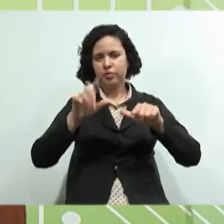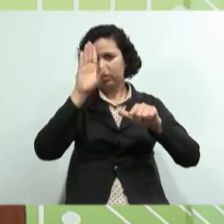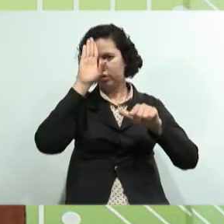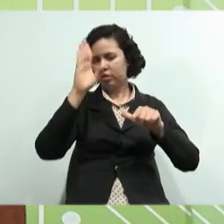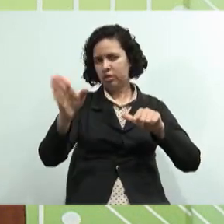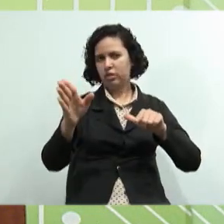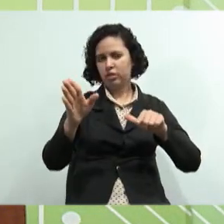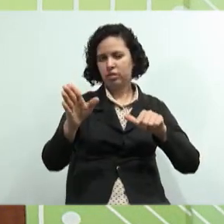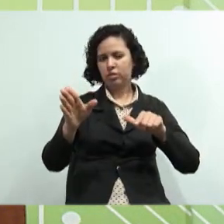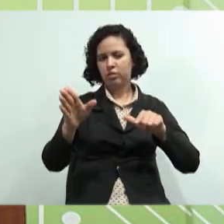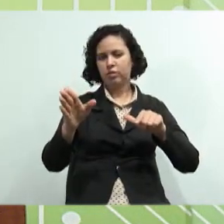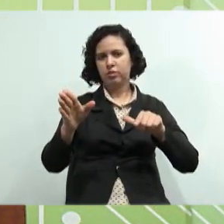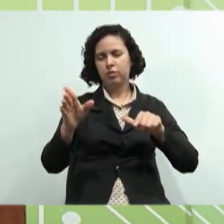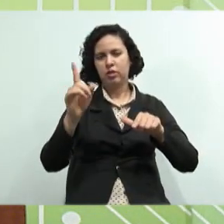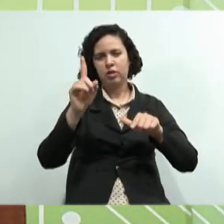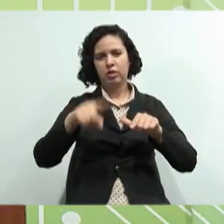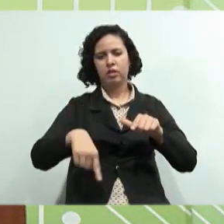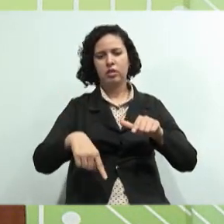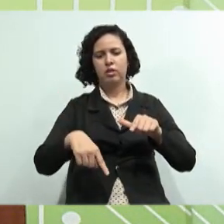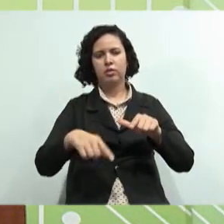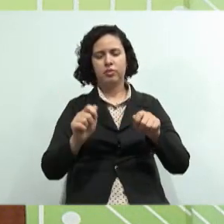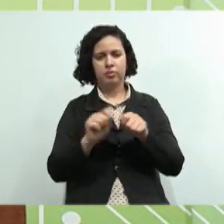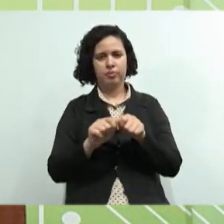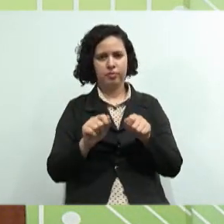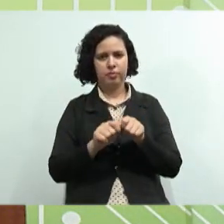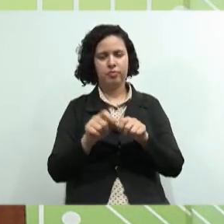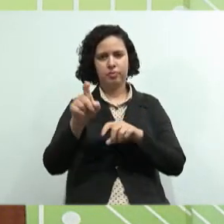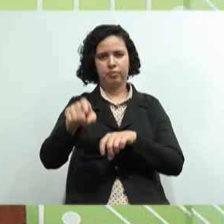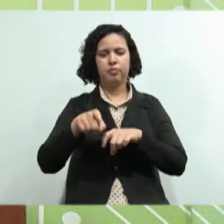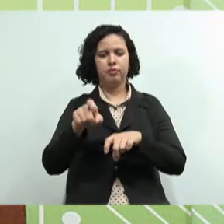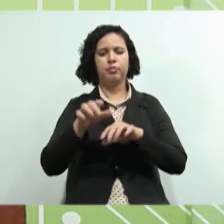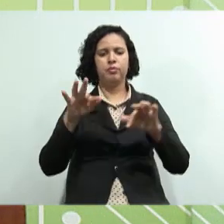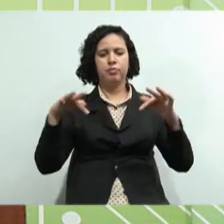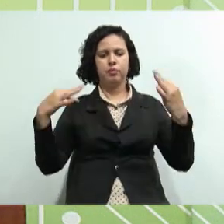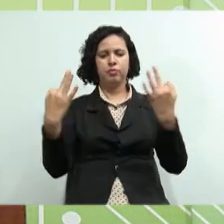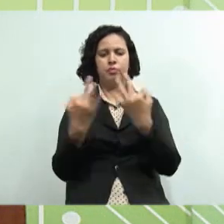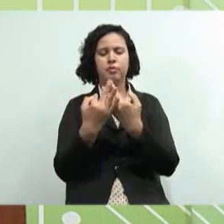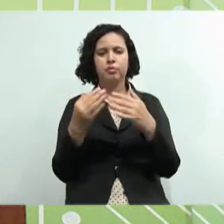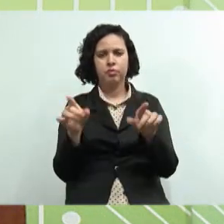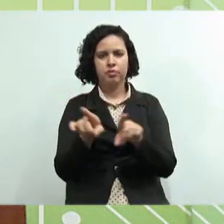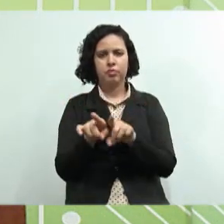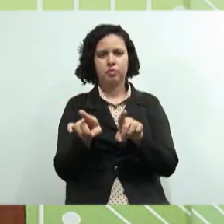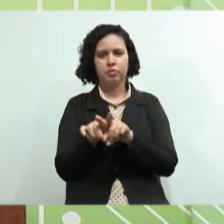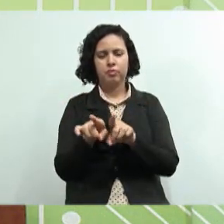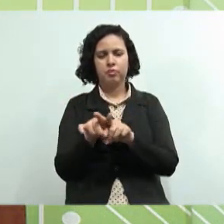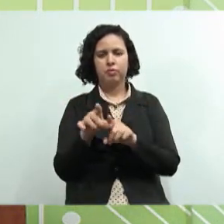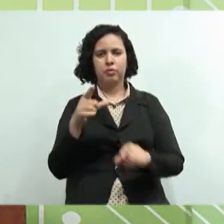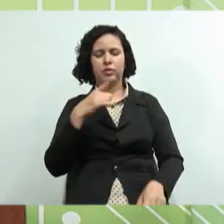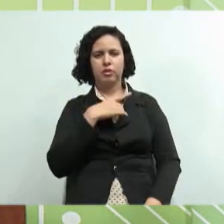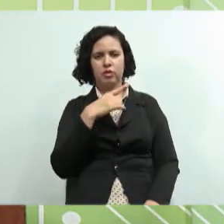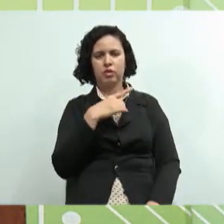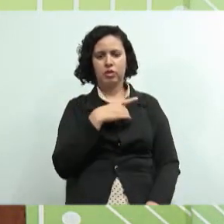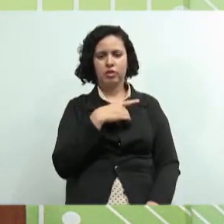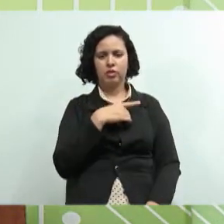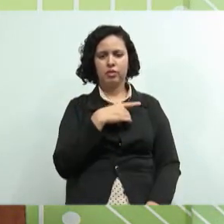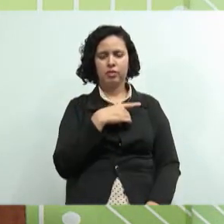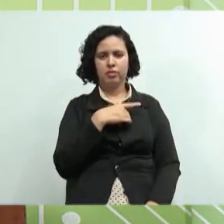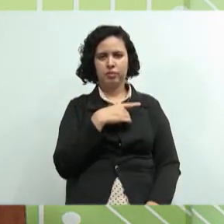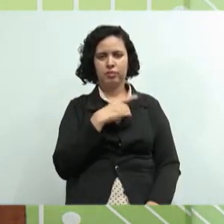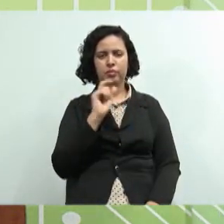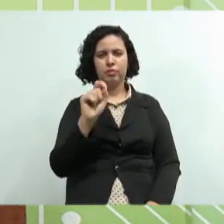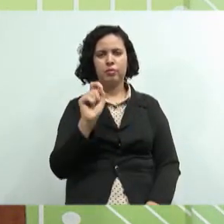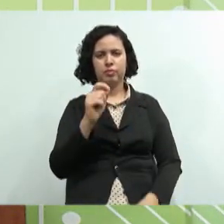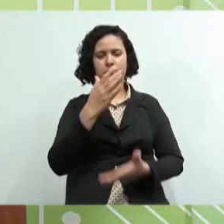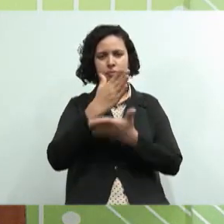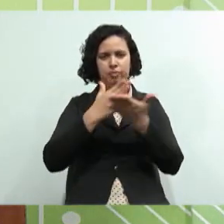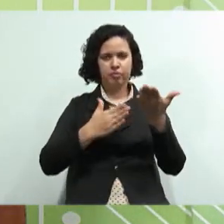indiretamente falando, está trabalhando com a agricultura familiar. E, além disso, nós temos que um terço, se a gente dividir o nosso